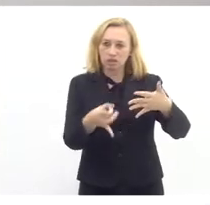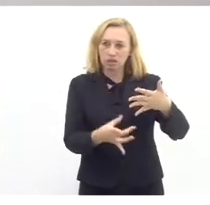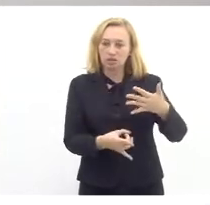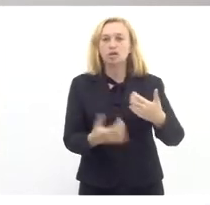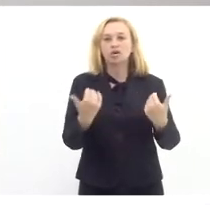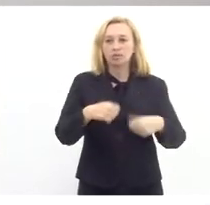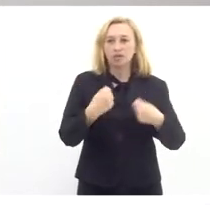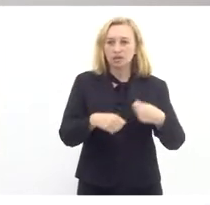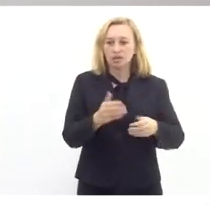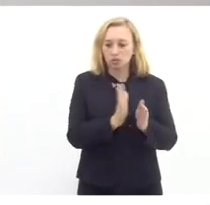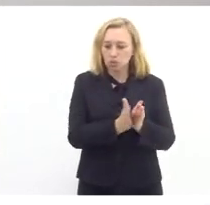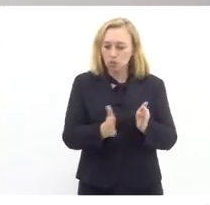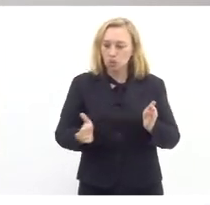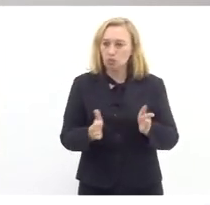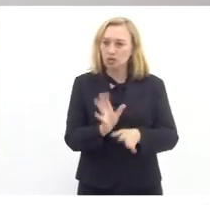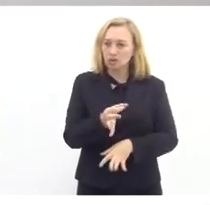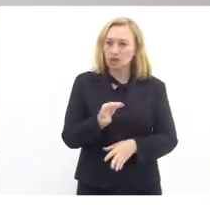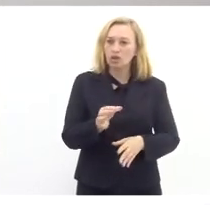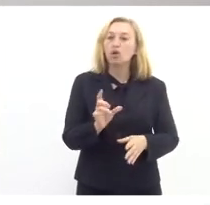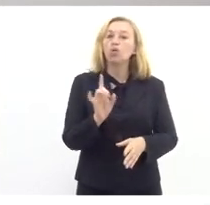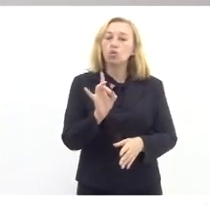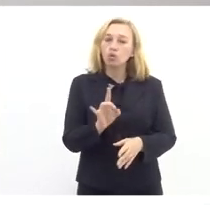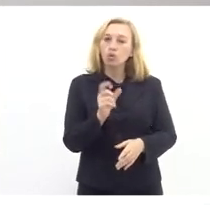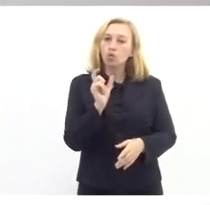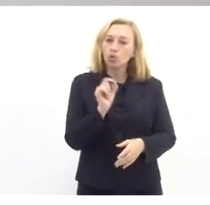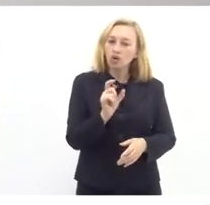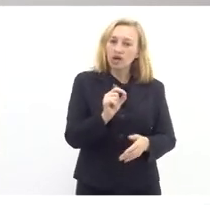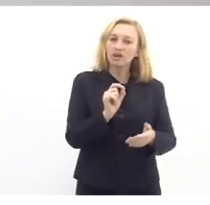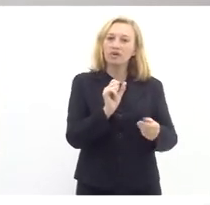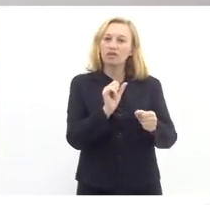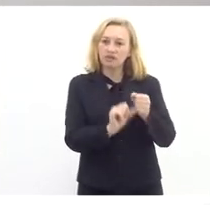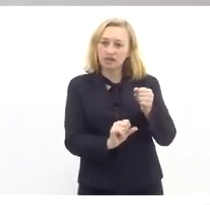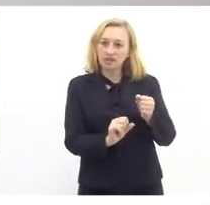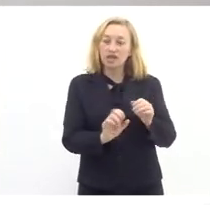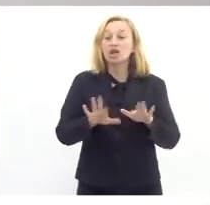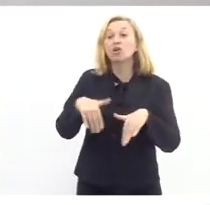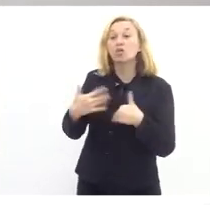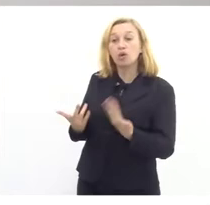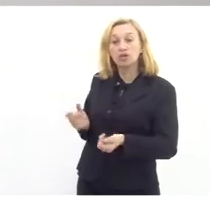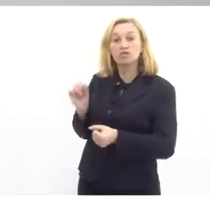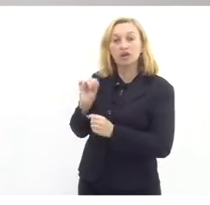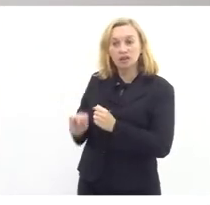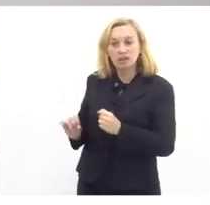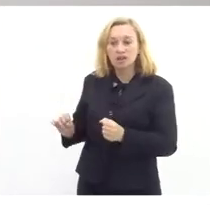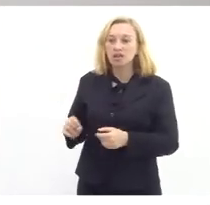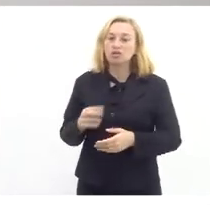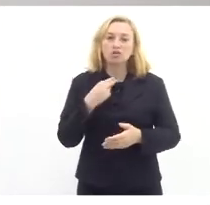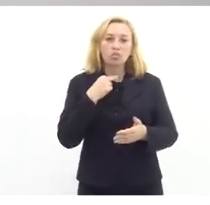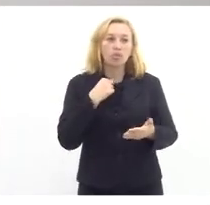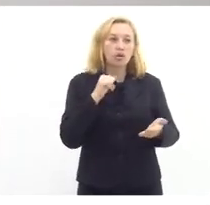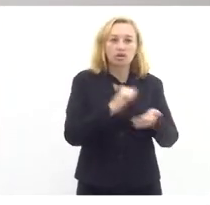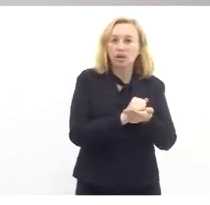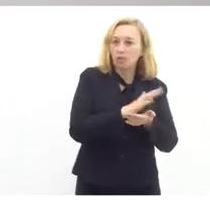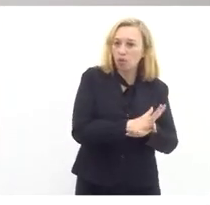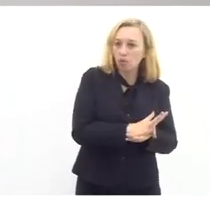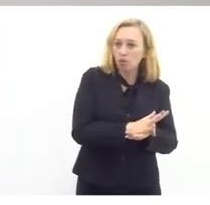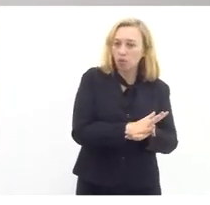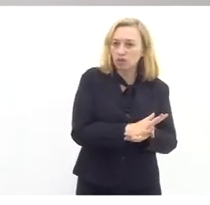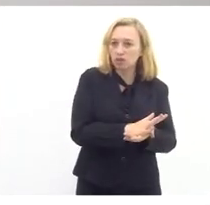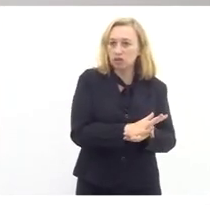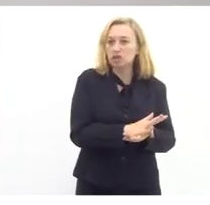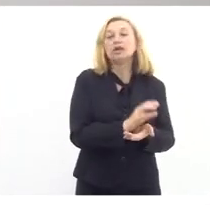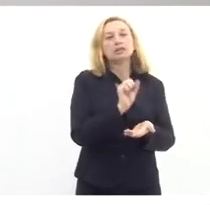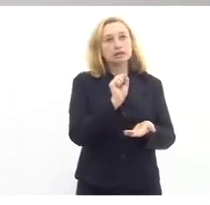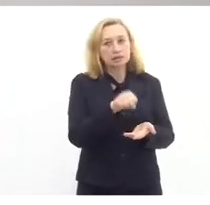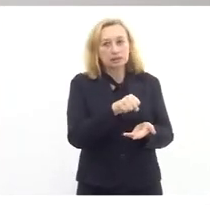tem que ter um cronograma fixo financeiro do que vai ser executado e quanto vai ser desembolsado. Isso não pode dizer que vai aplicar a multa foi aplicada,